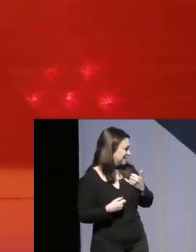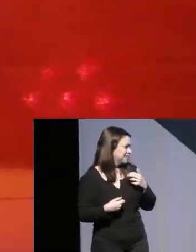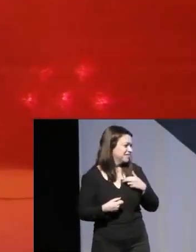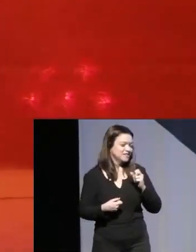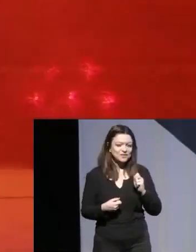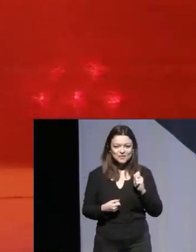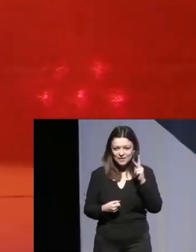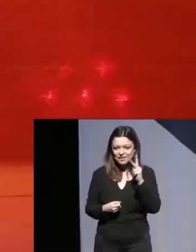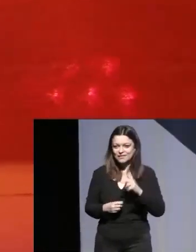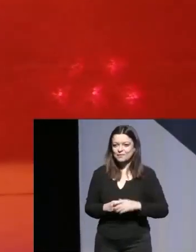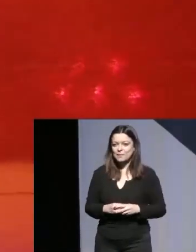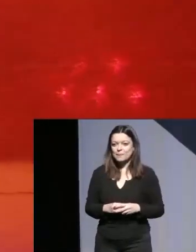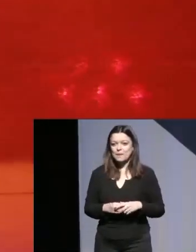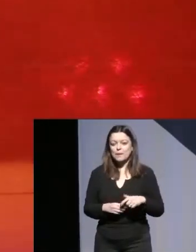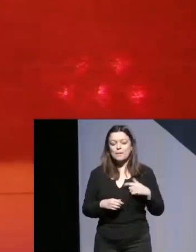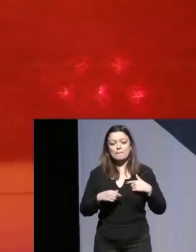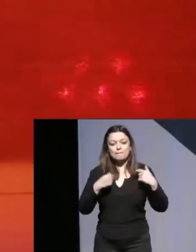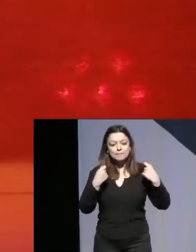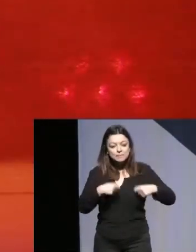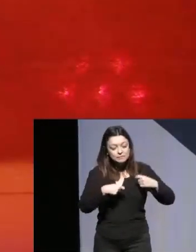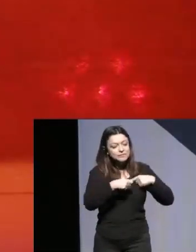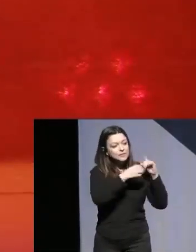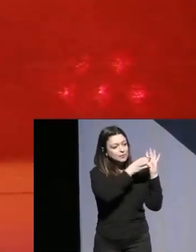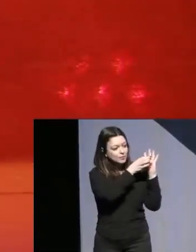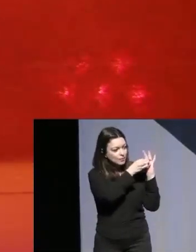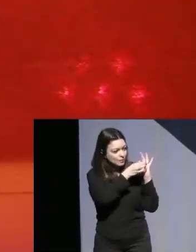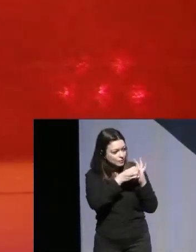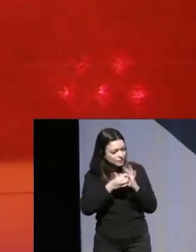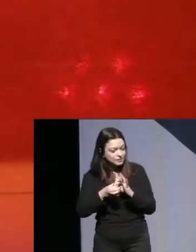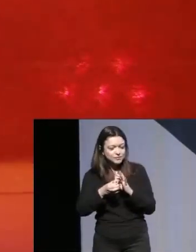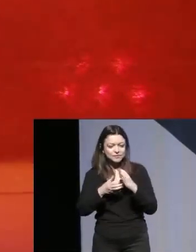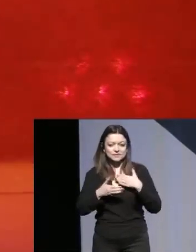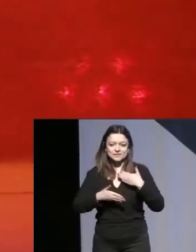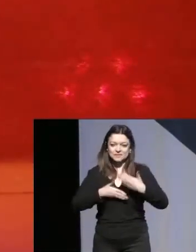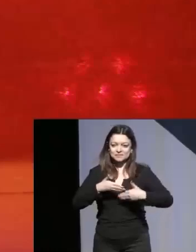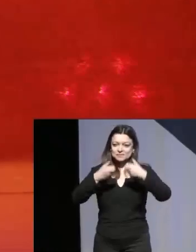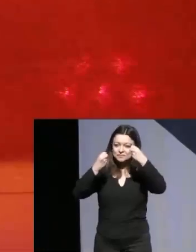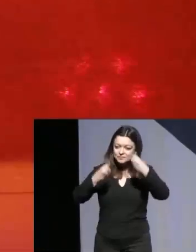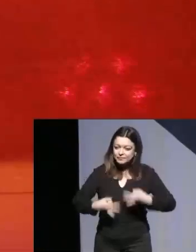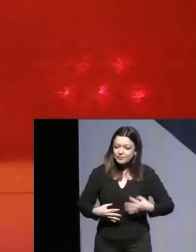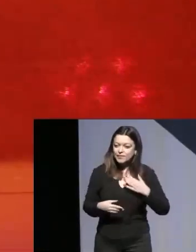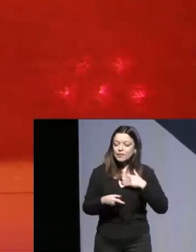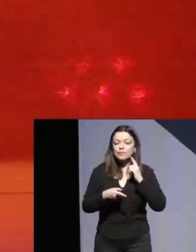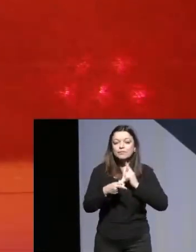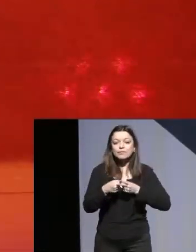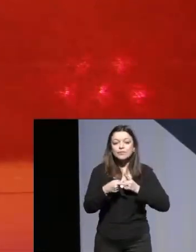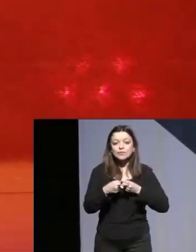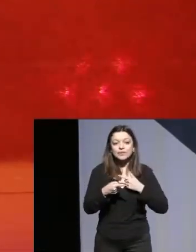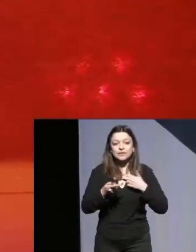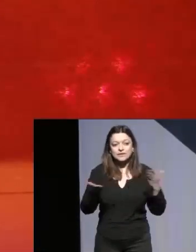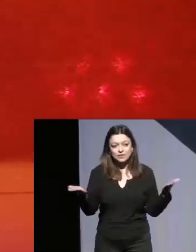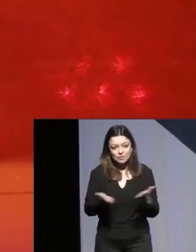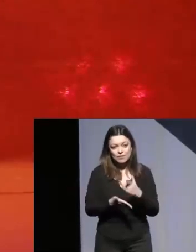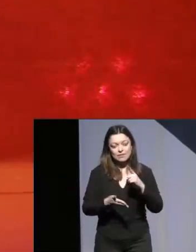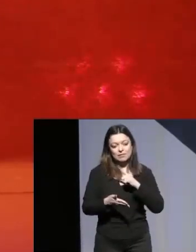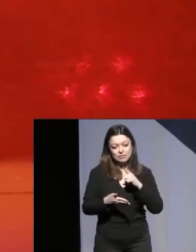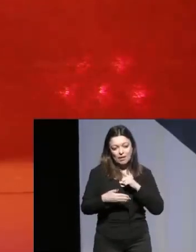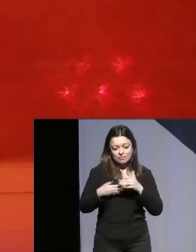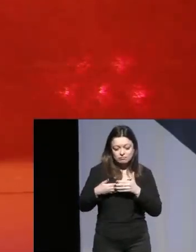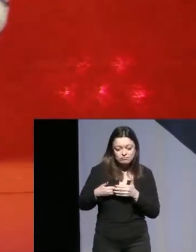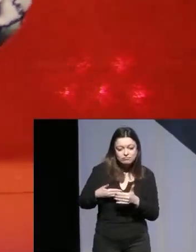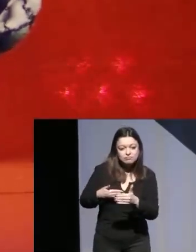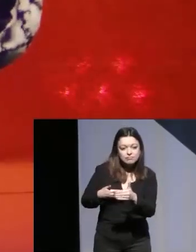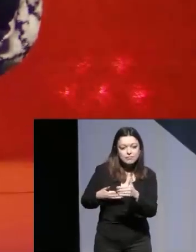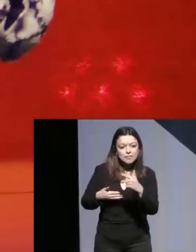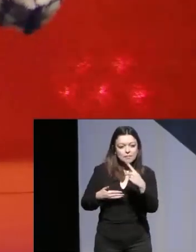Eu queria contextualizar. Então, a gente está nesse estágio agora, né, de aprovação do